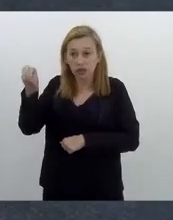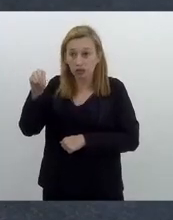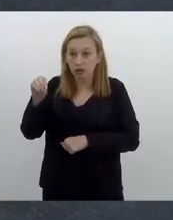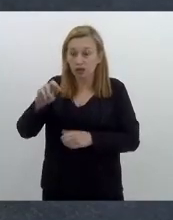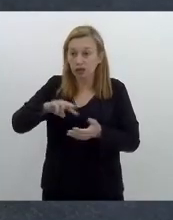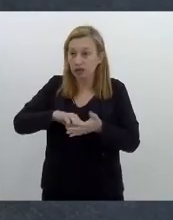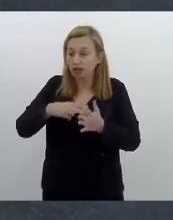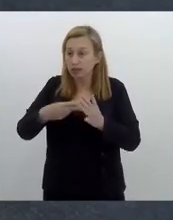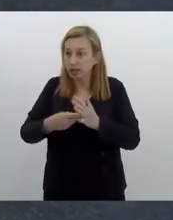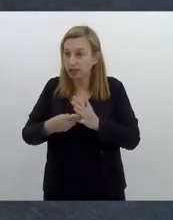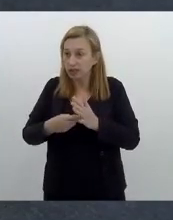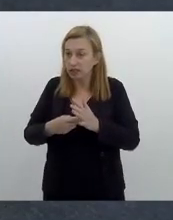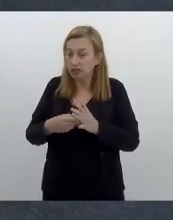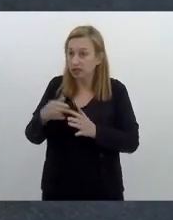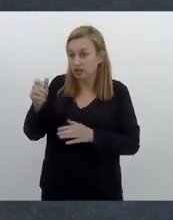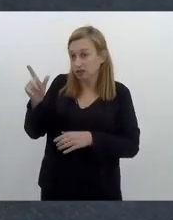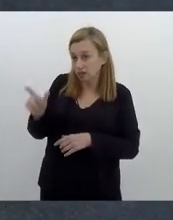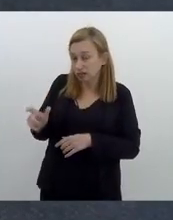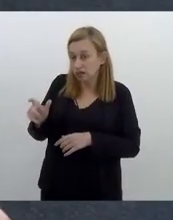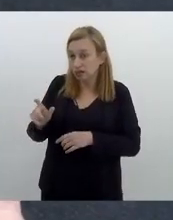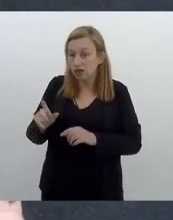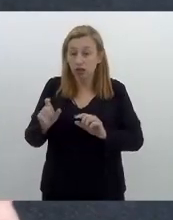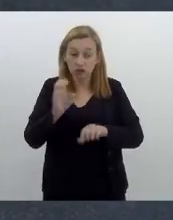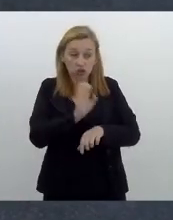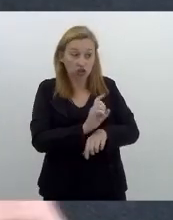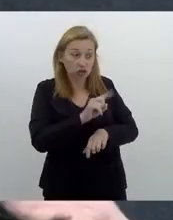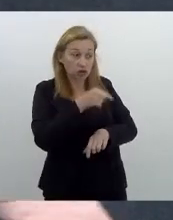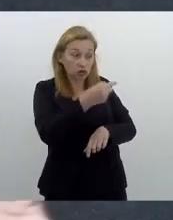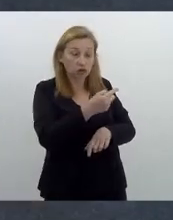Interpreta de uma forma E o Estado Interpreta de outra